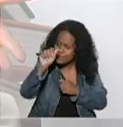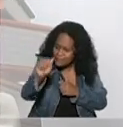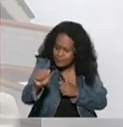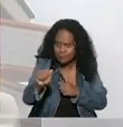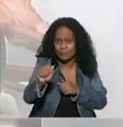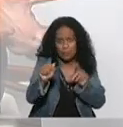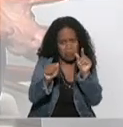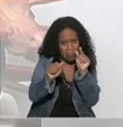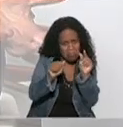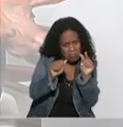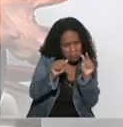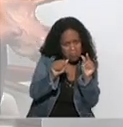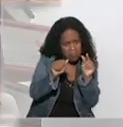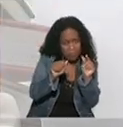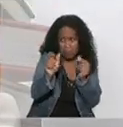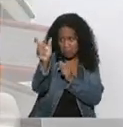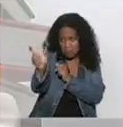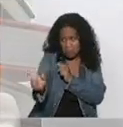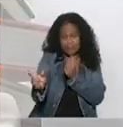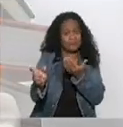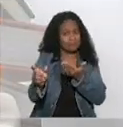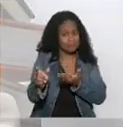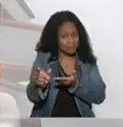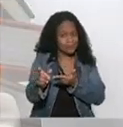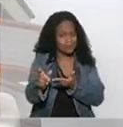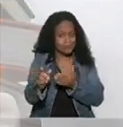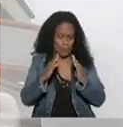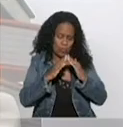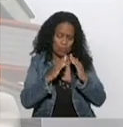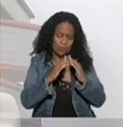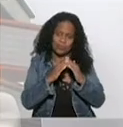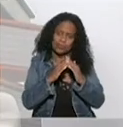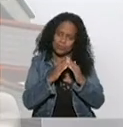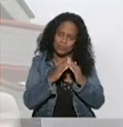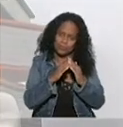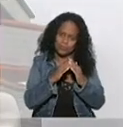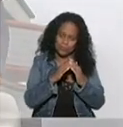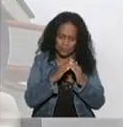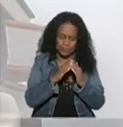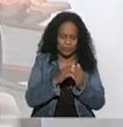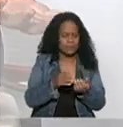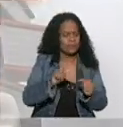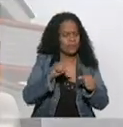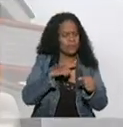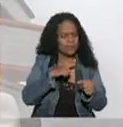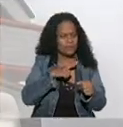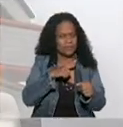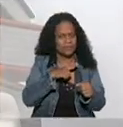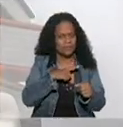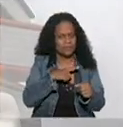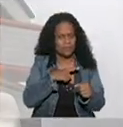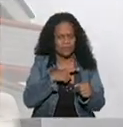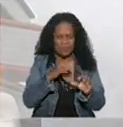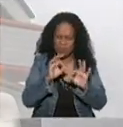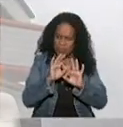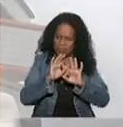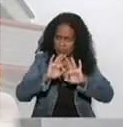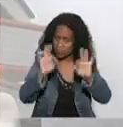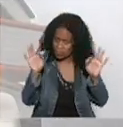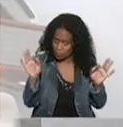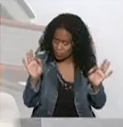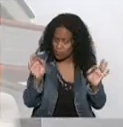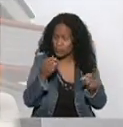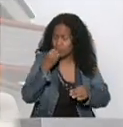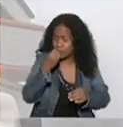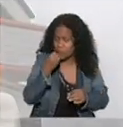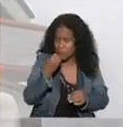as mães, porque as mães tinham que trabalhar, mas era a escola guardiã, né? Acho que a gente chama de guardiã, a escola que guarda, não, mas não tinha